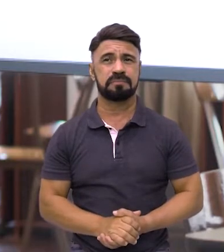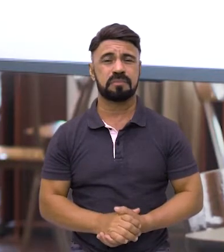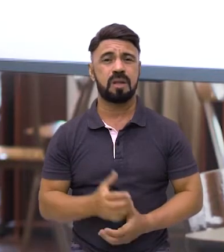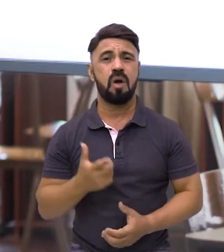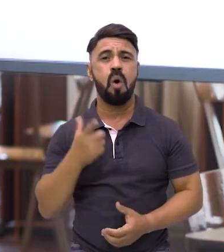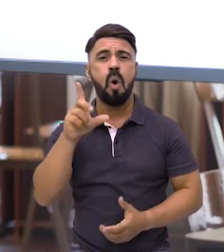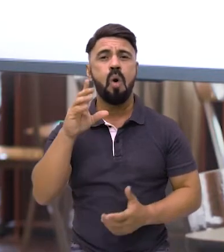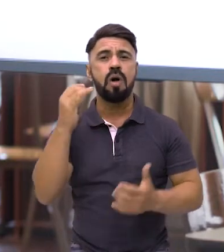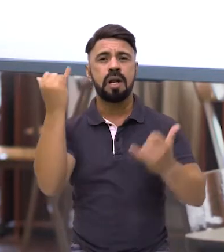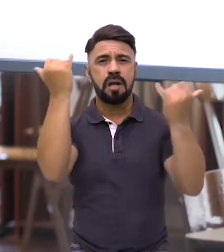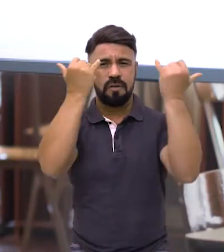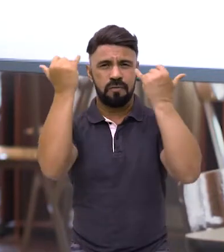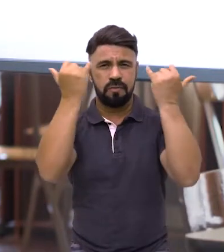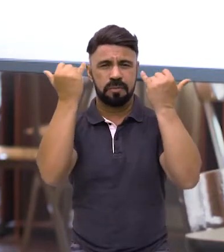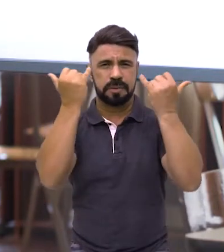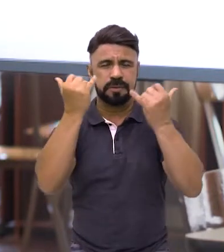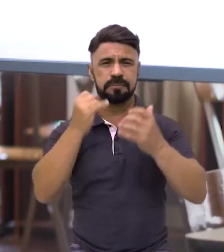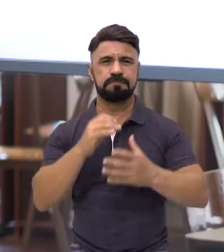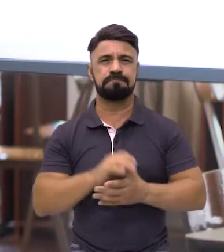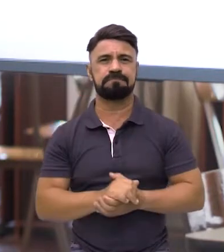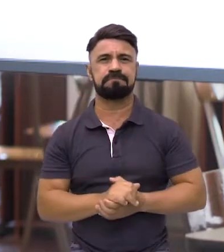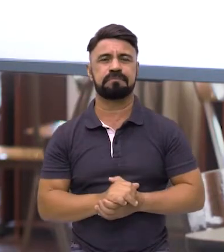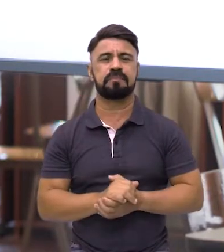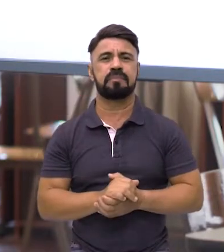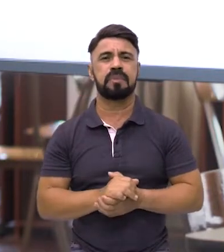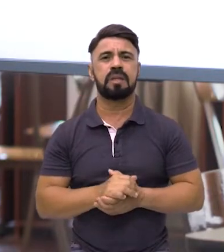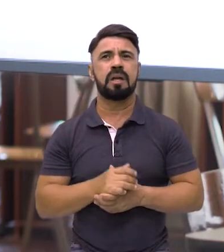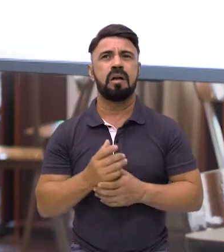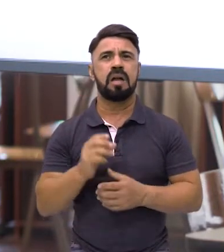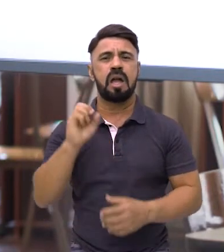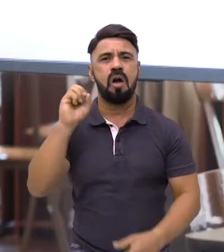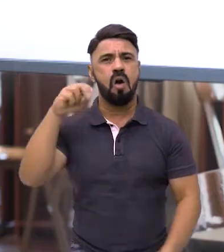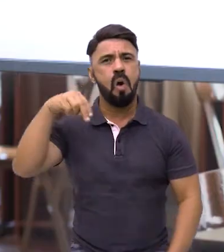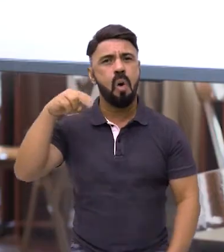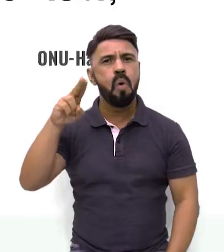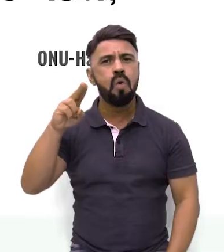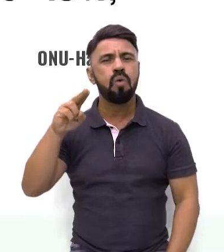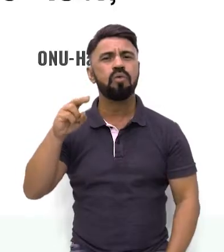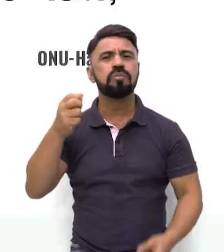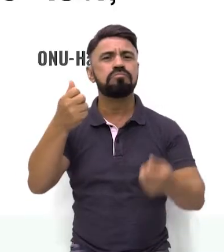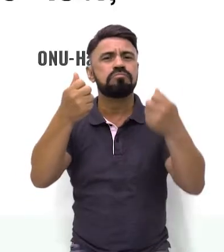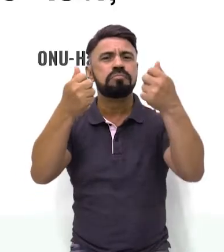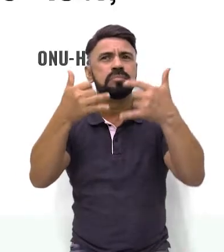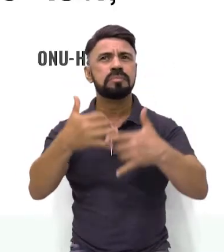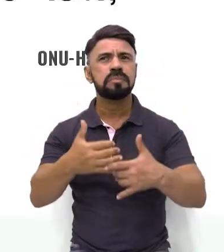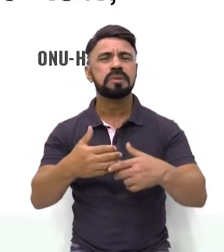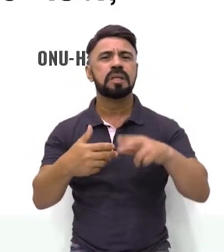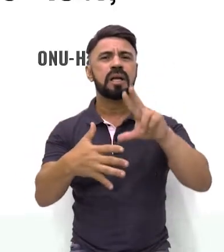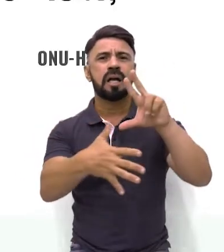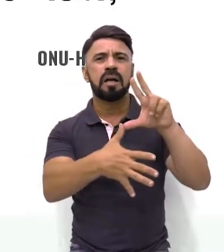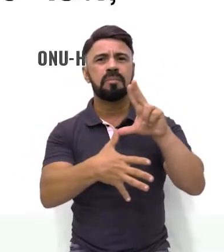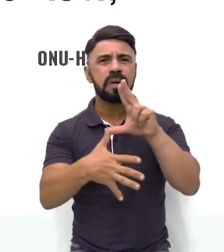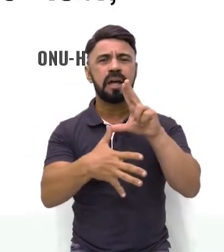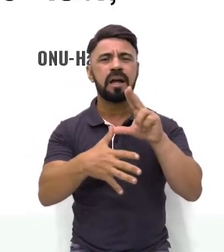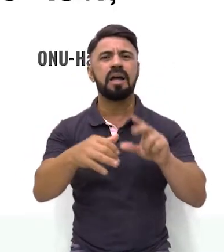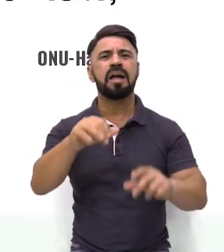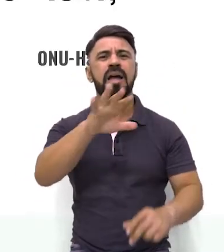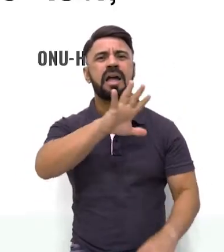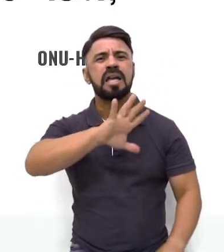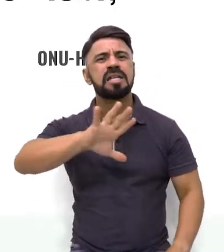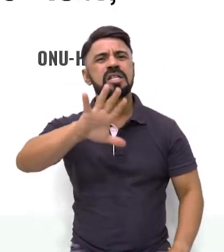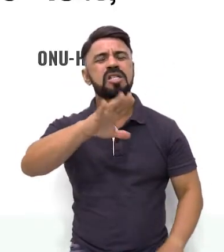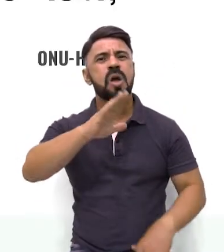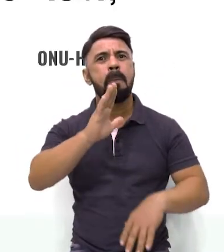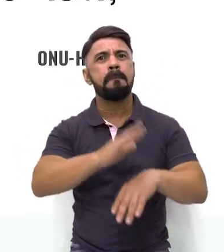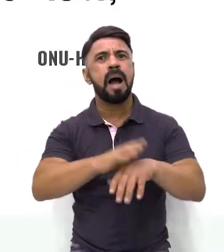Outra informação bem pertinente é a informação que a ONU nos traz aqui, que a América Latina é a região